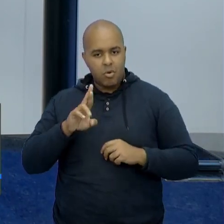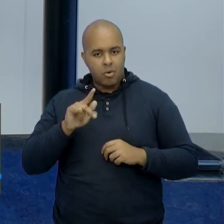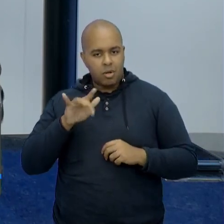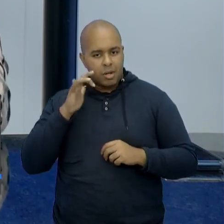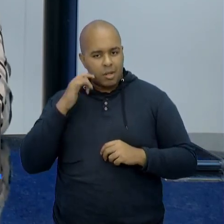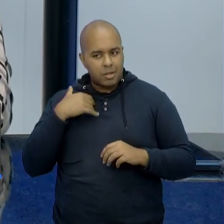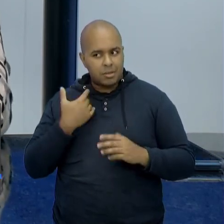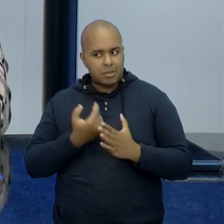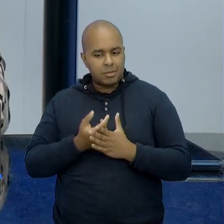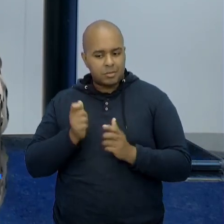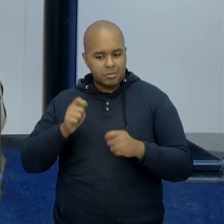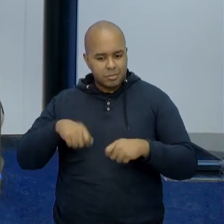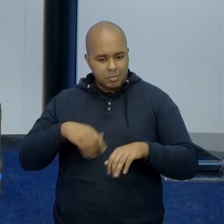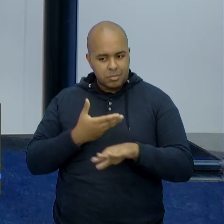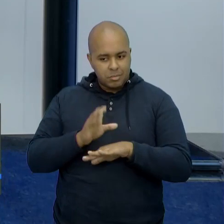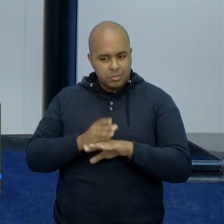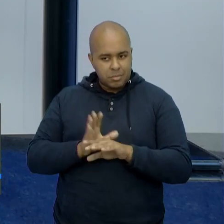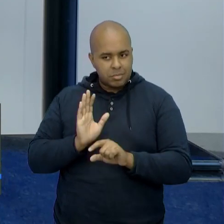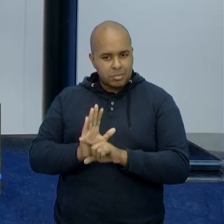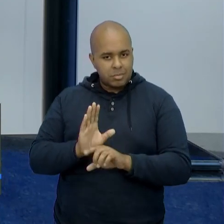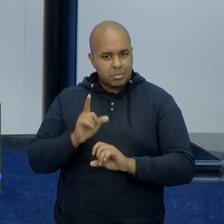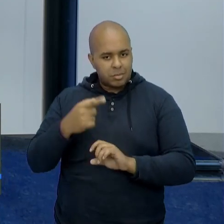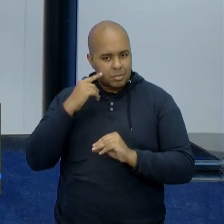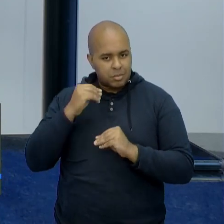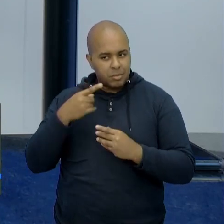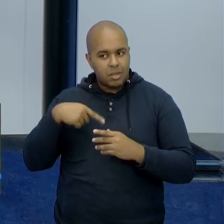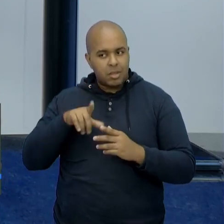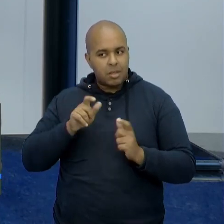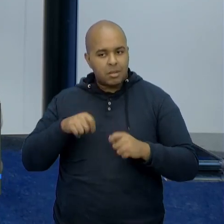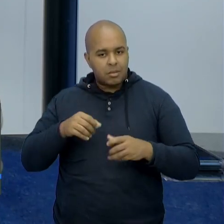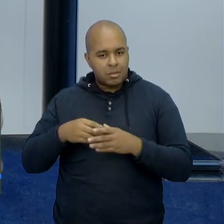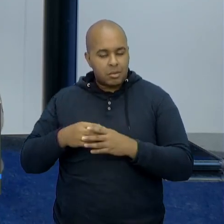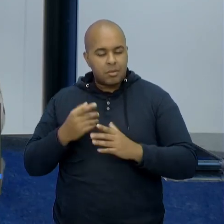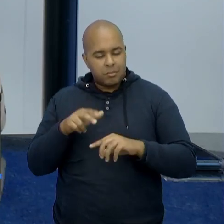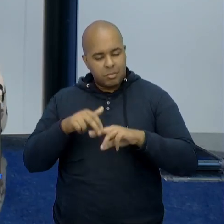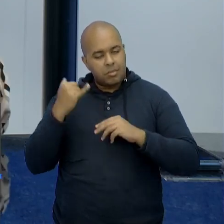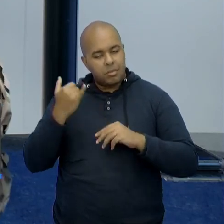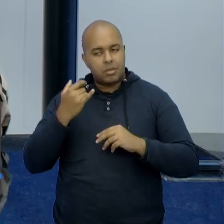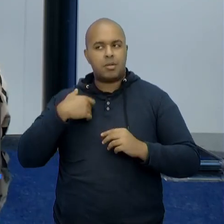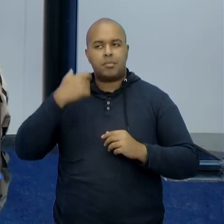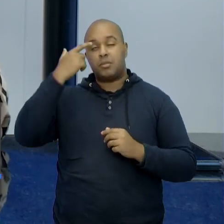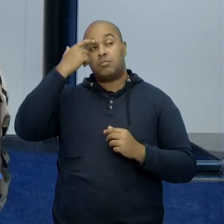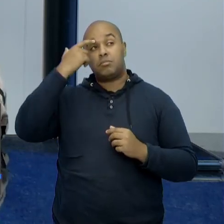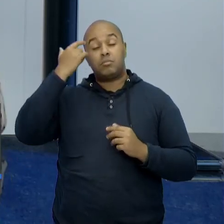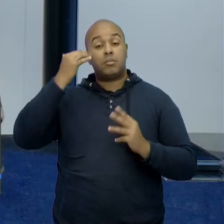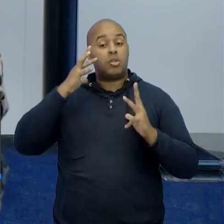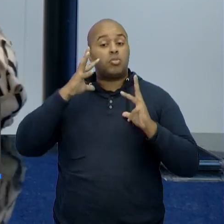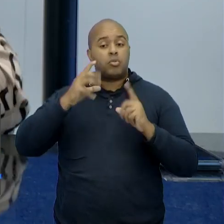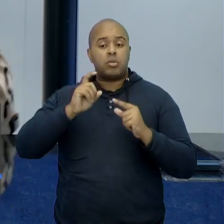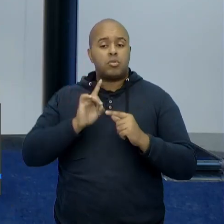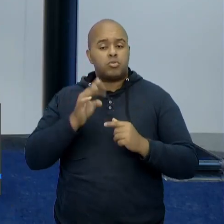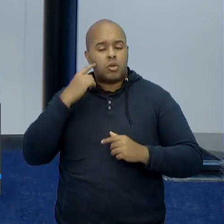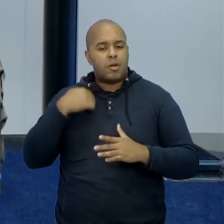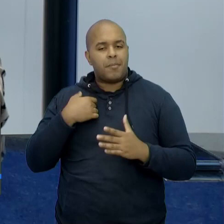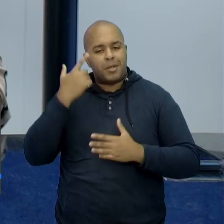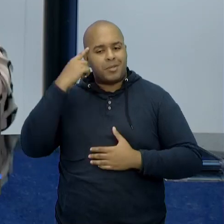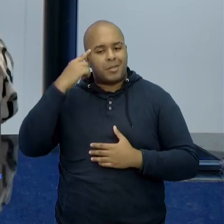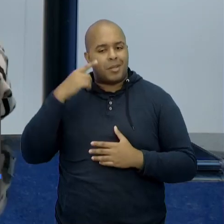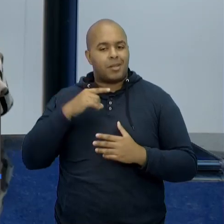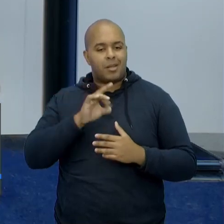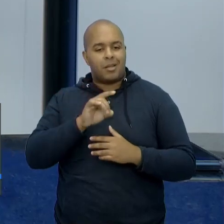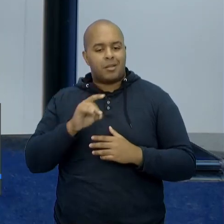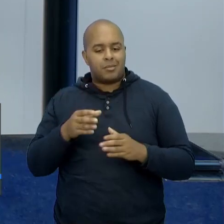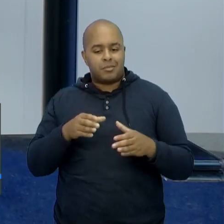Então, a gente capacita a comunidade. Por isso que é importante pensar no todo. Não dá para pensar em